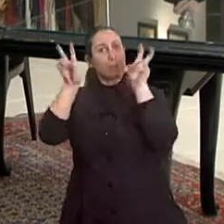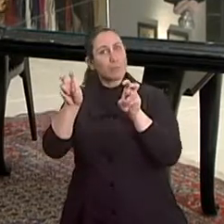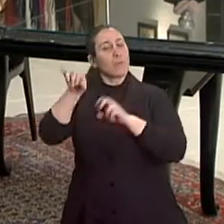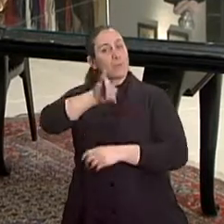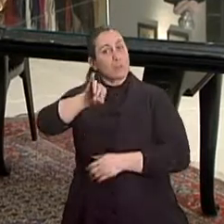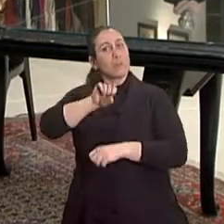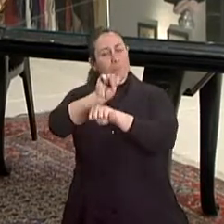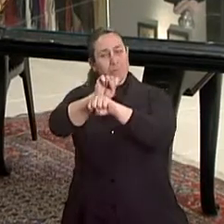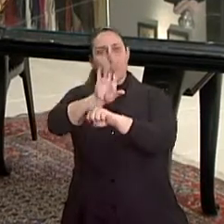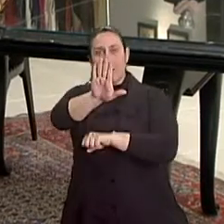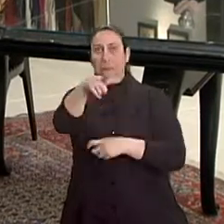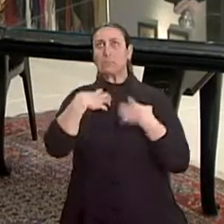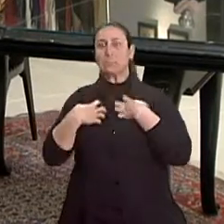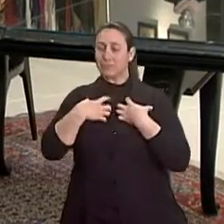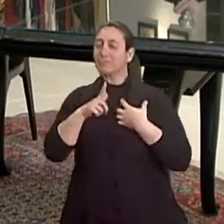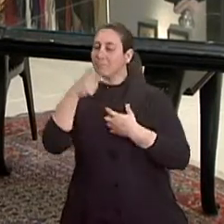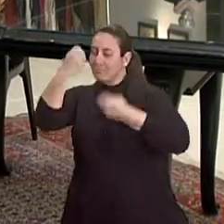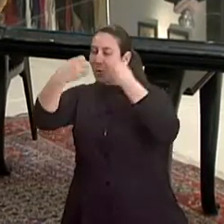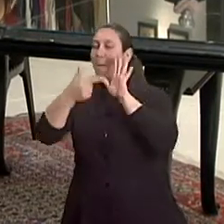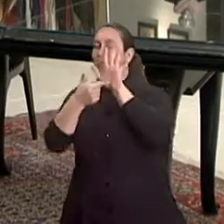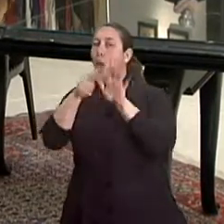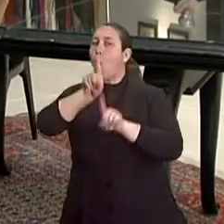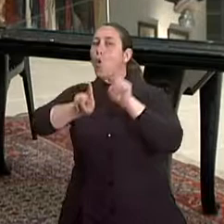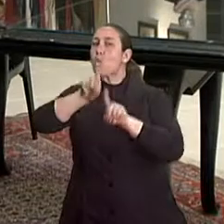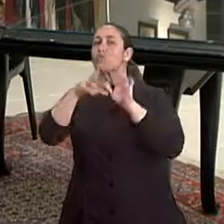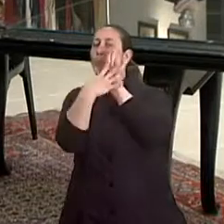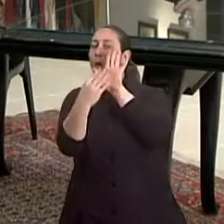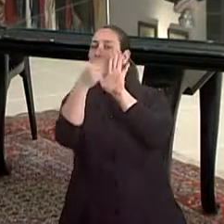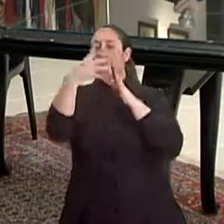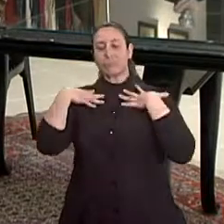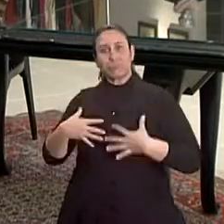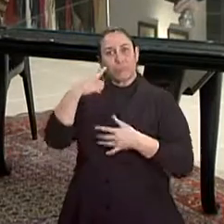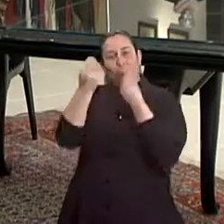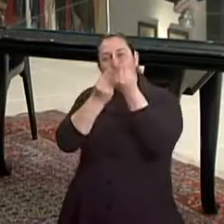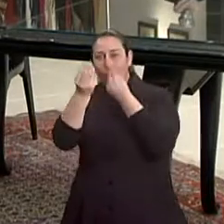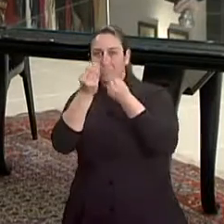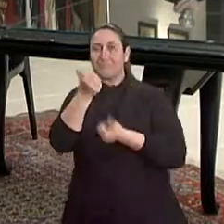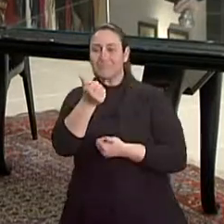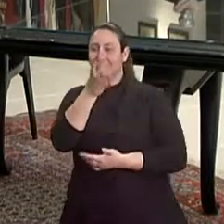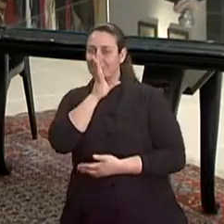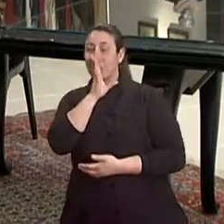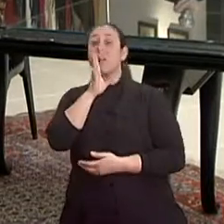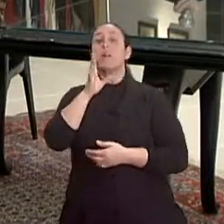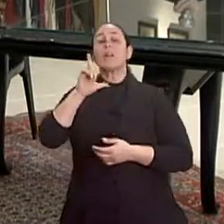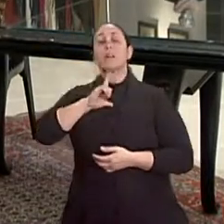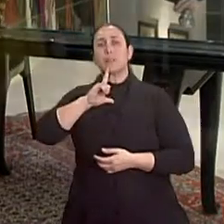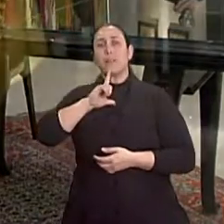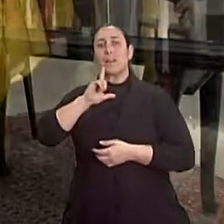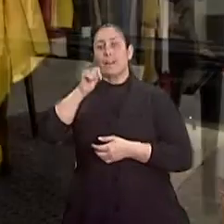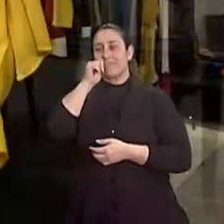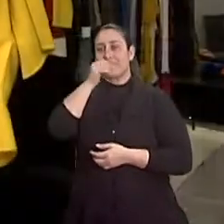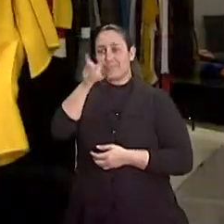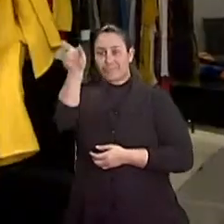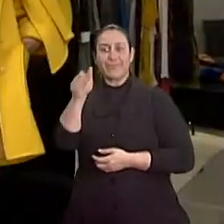sim, não fiquem angustiadas, nós vamos mostrar alguns modelos. O pessoal adora ver, né? Claro, moda todo mundo gosta. Então nós temos aqui a manequim,